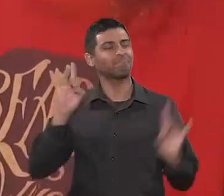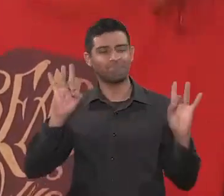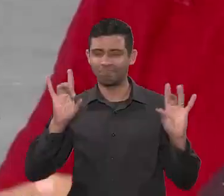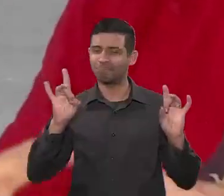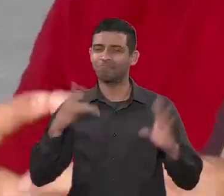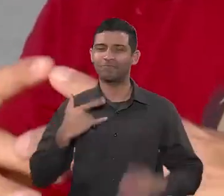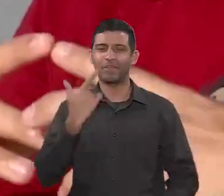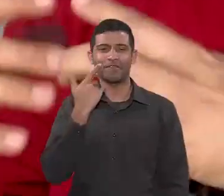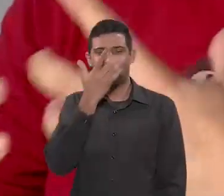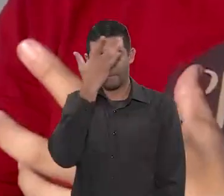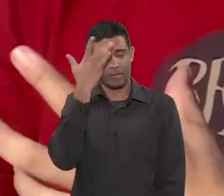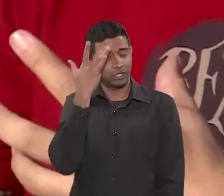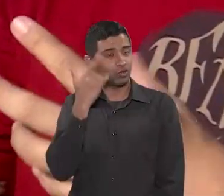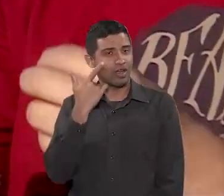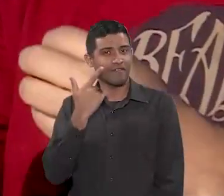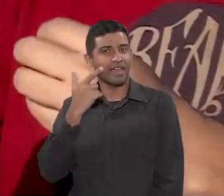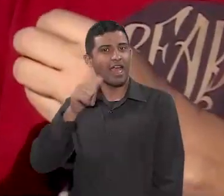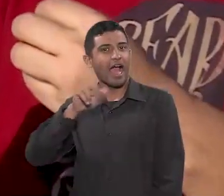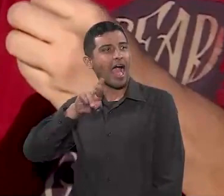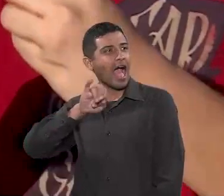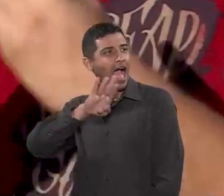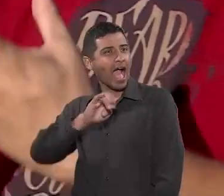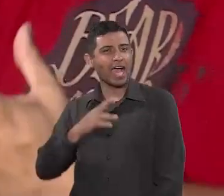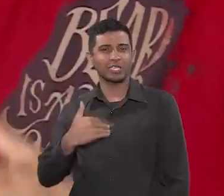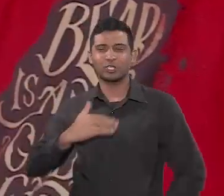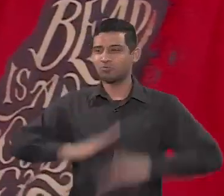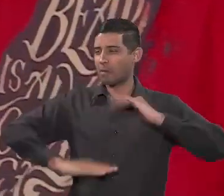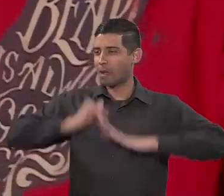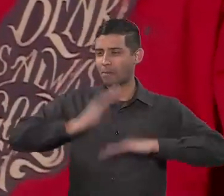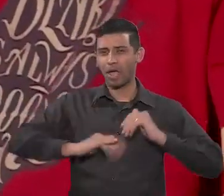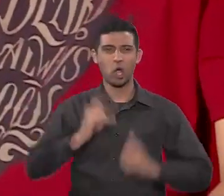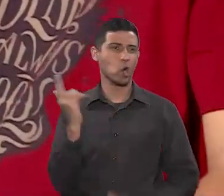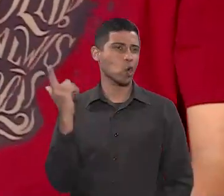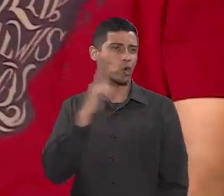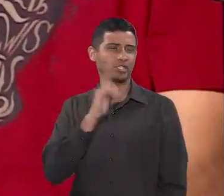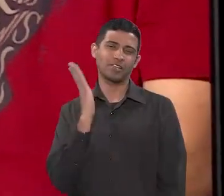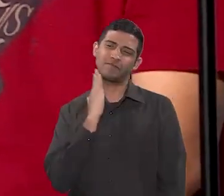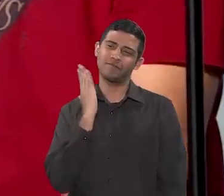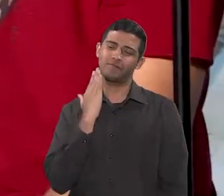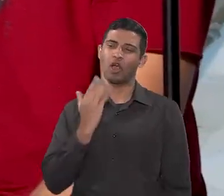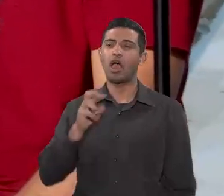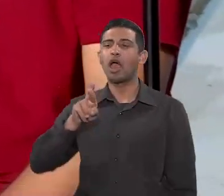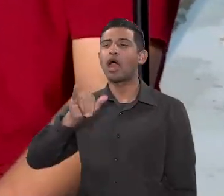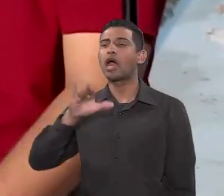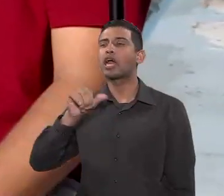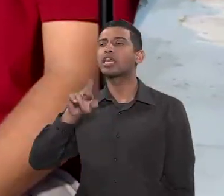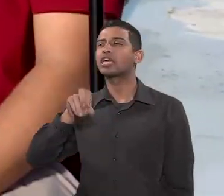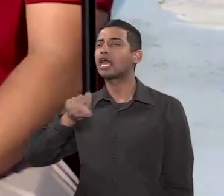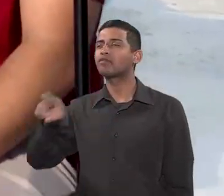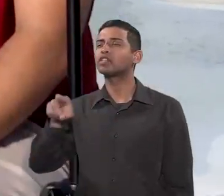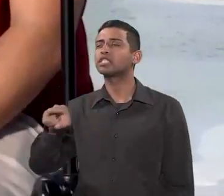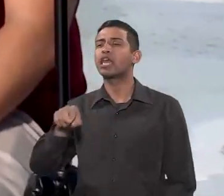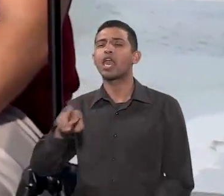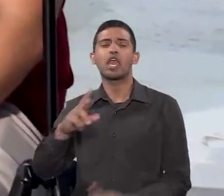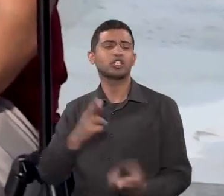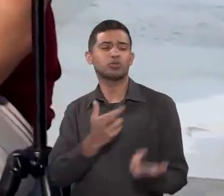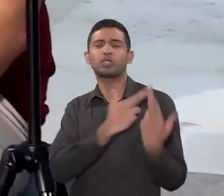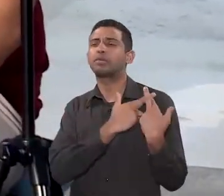pessoa poder, através da arte, ela poder ter voz. Ricardo, o que é responsabilidade social para